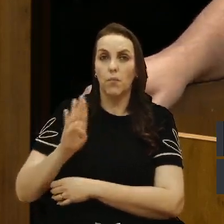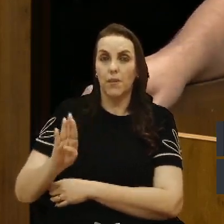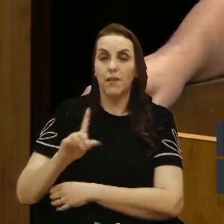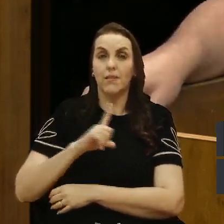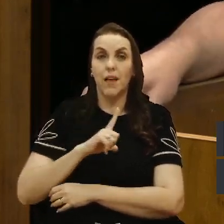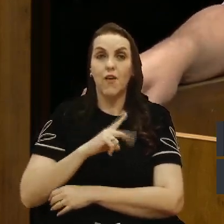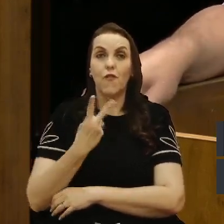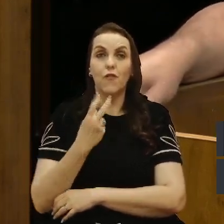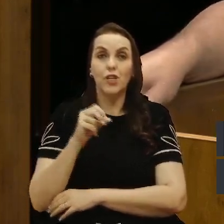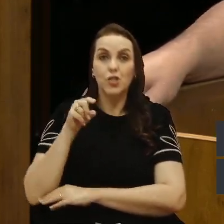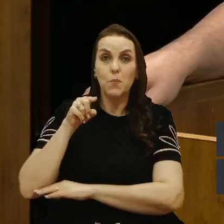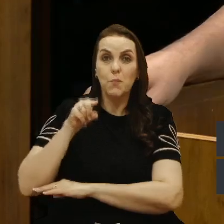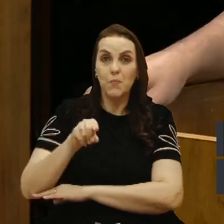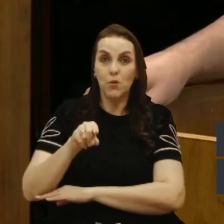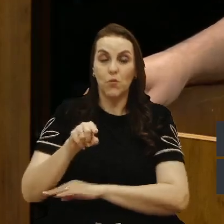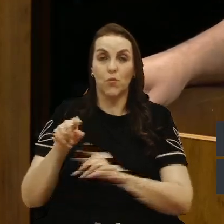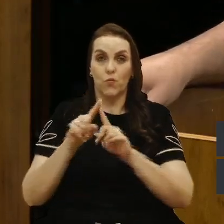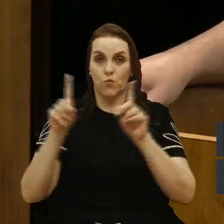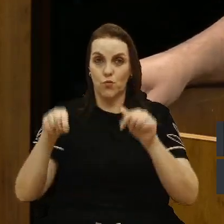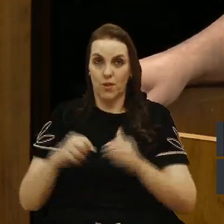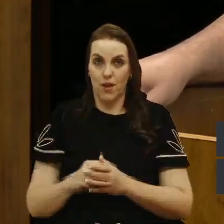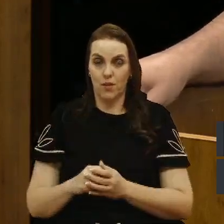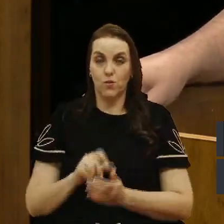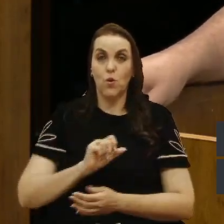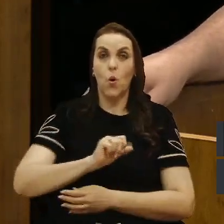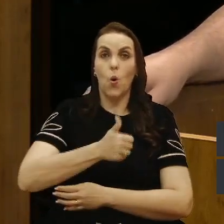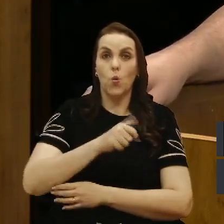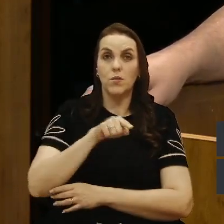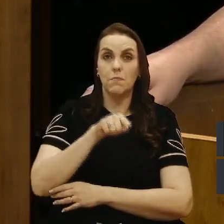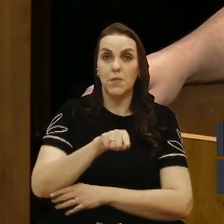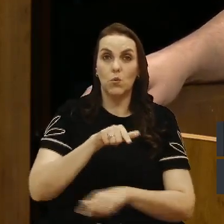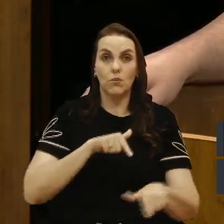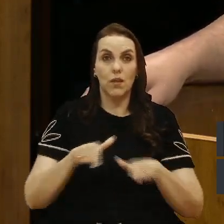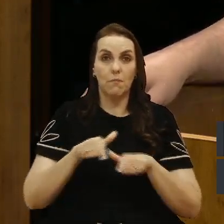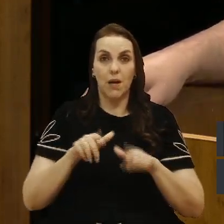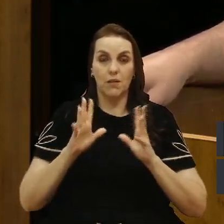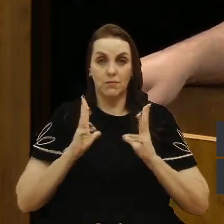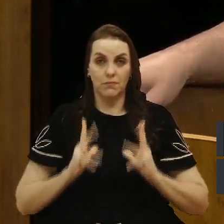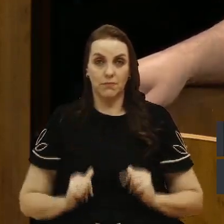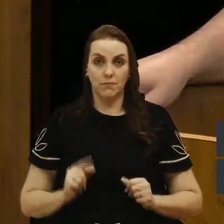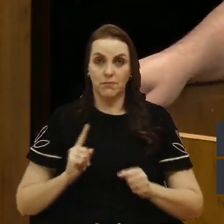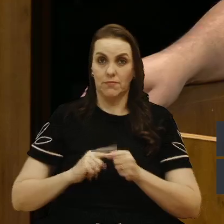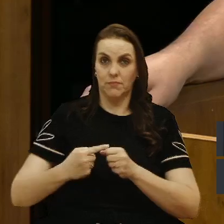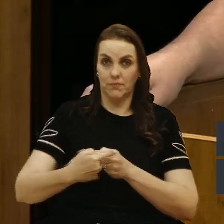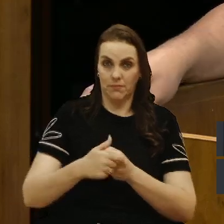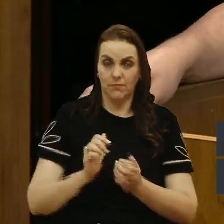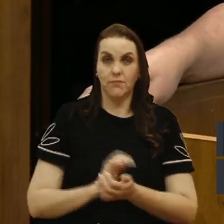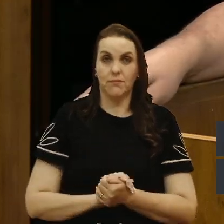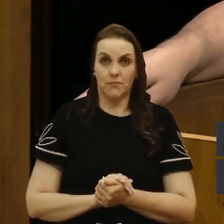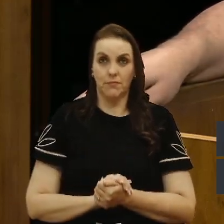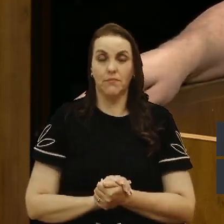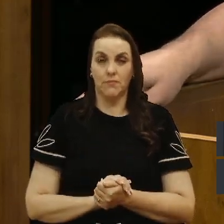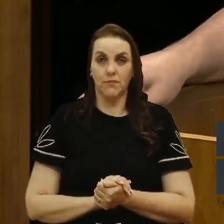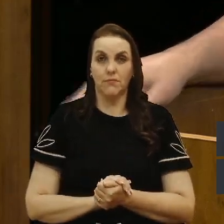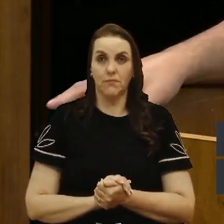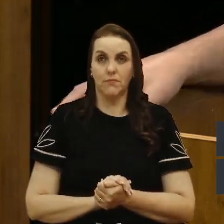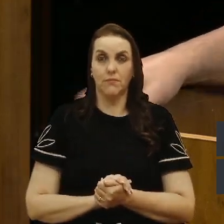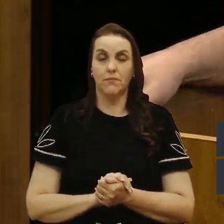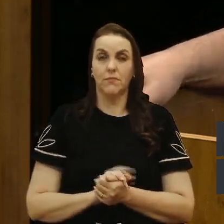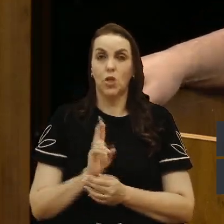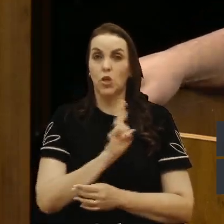trabalhadores. Desses 20 mil, cerca de 11 mil atuam na limpeza urbana. Eles se identificam com o